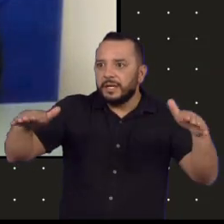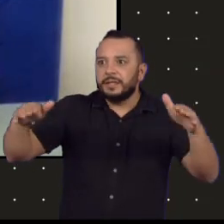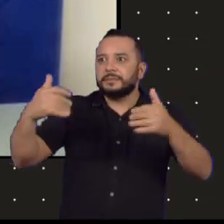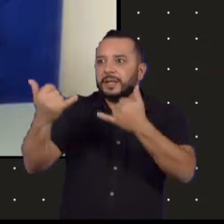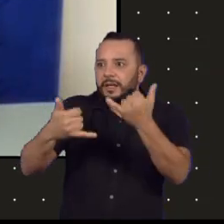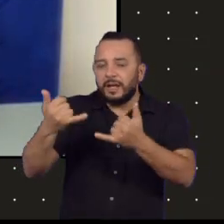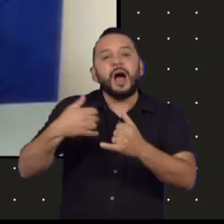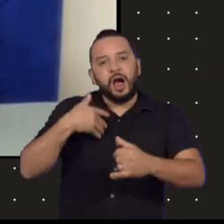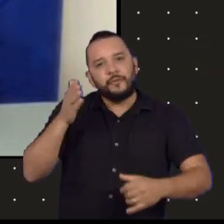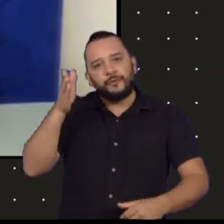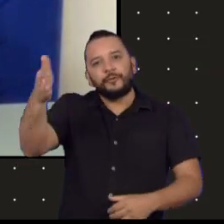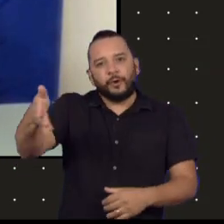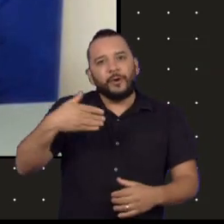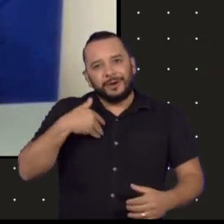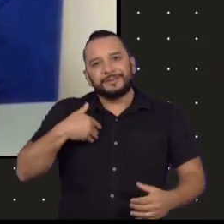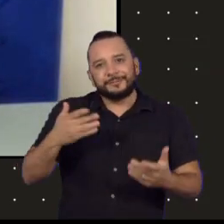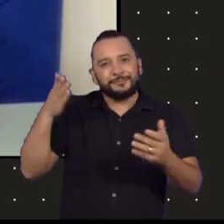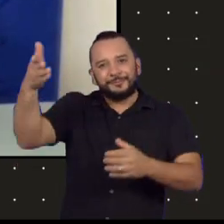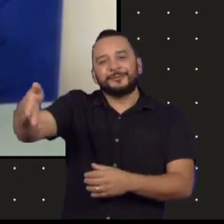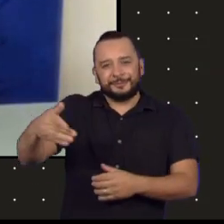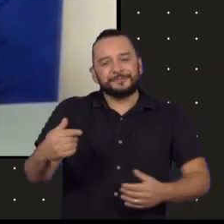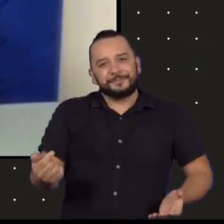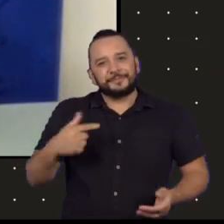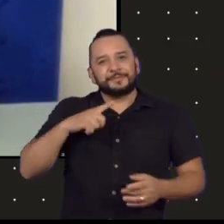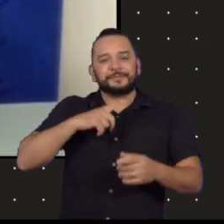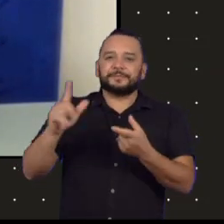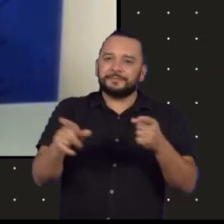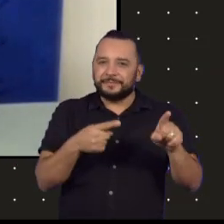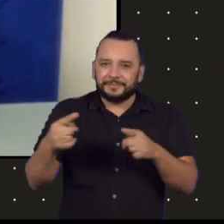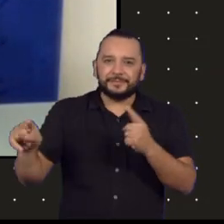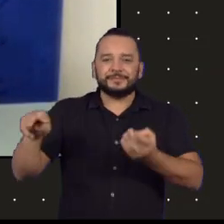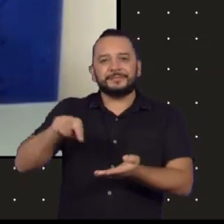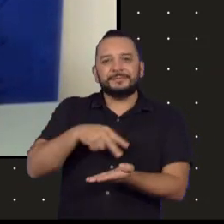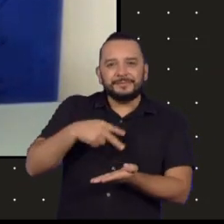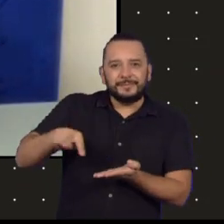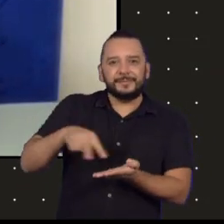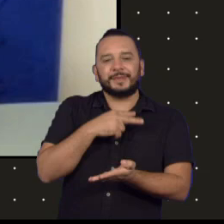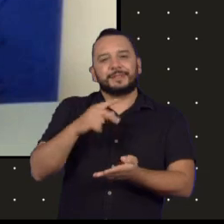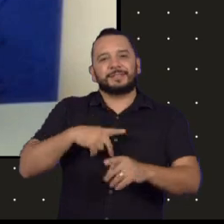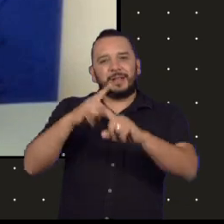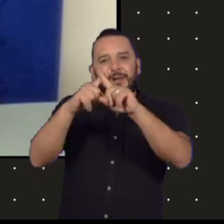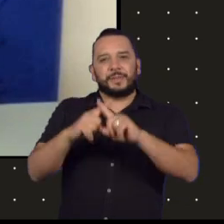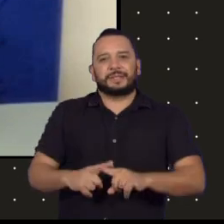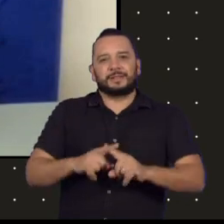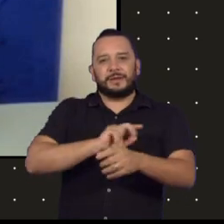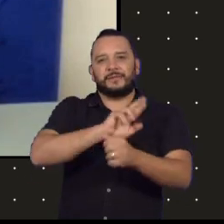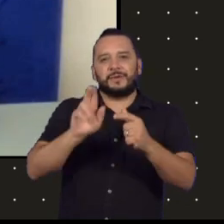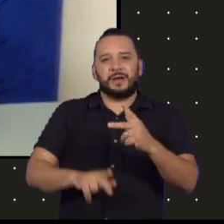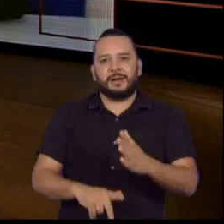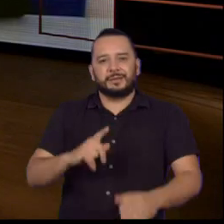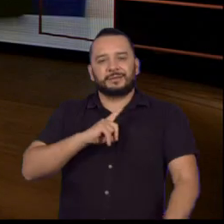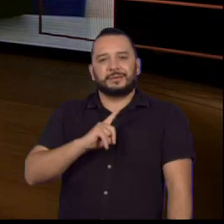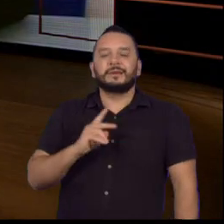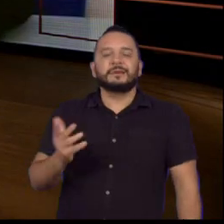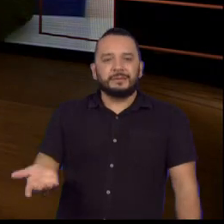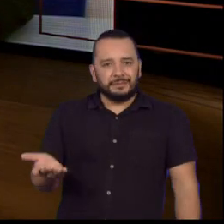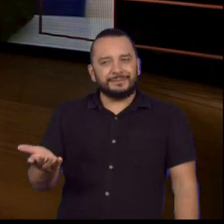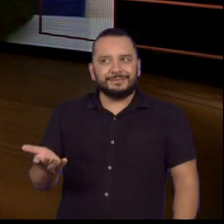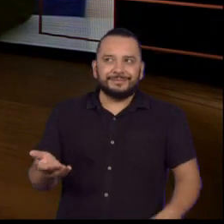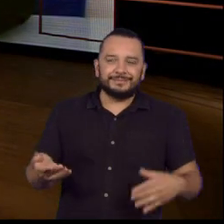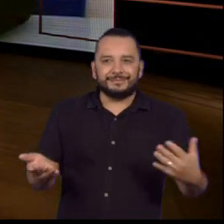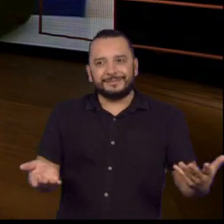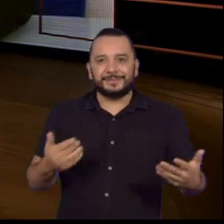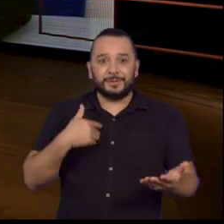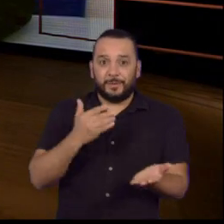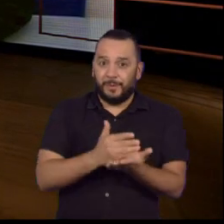jogos, tinha, sei lá, música, dança, competições. E bom, no